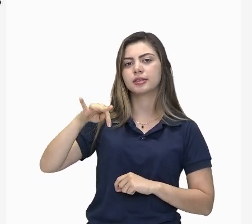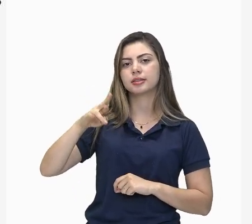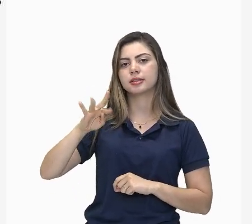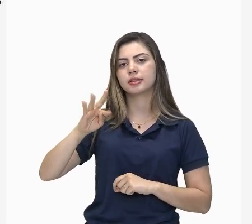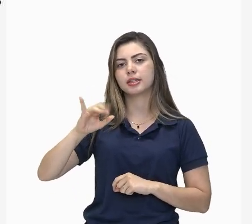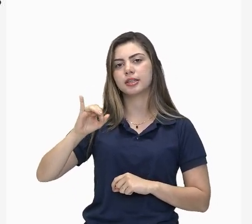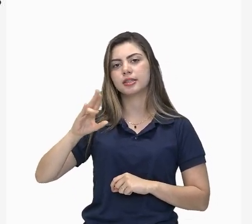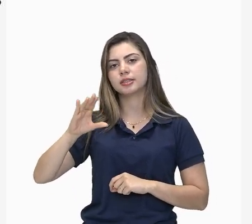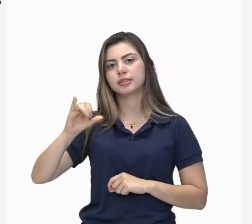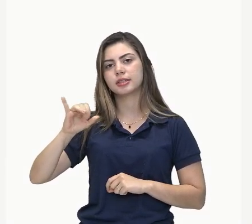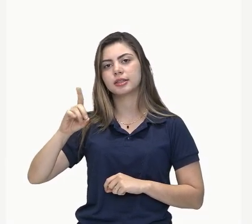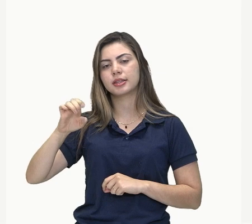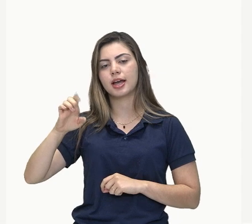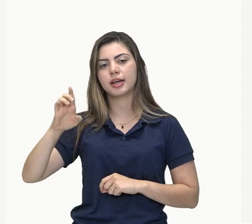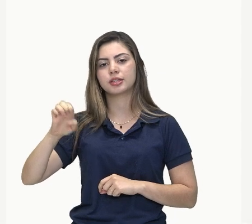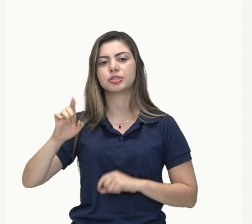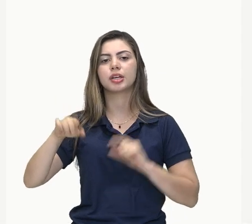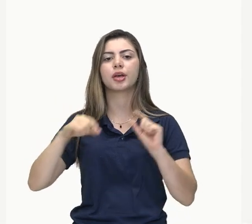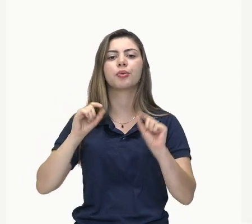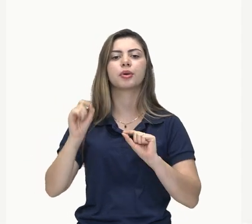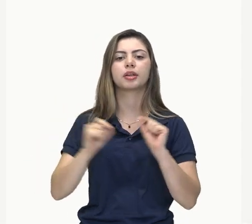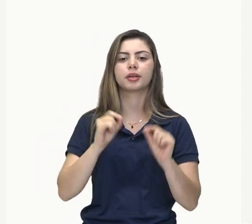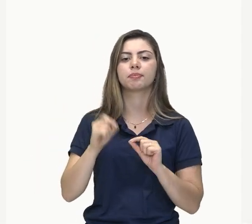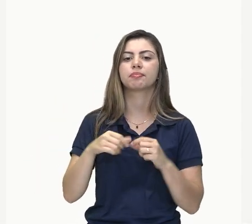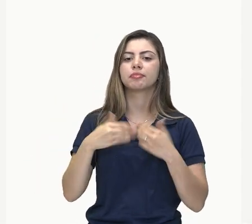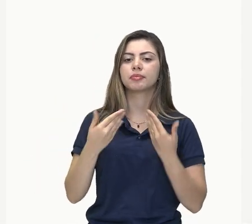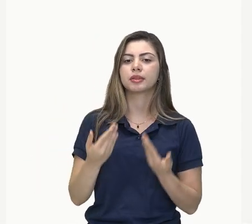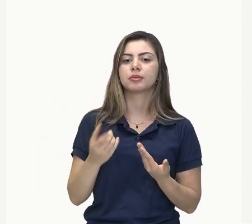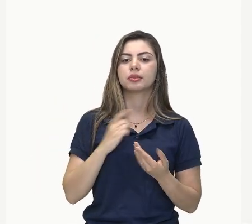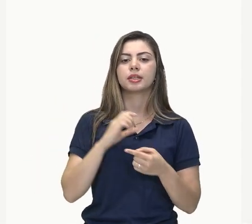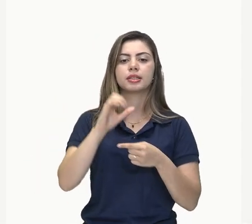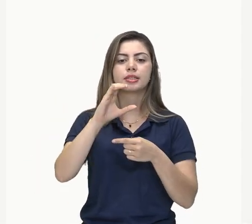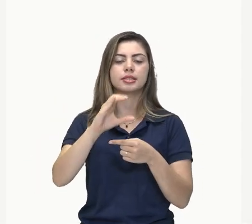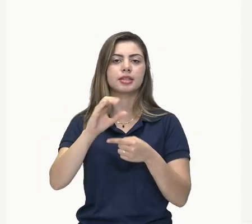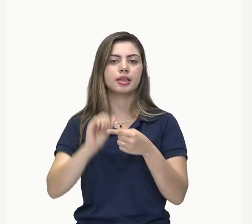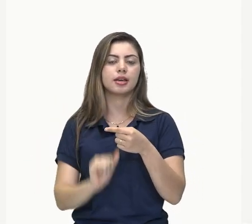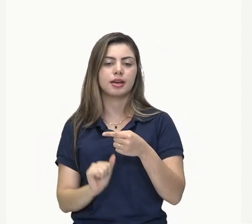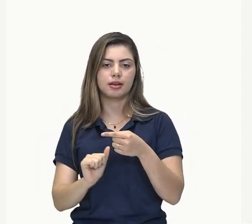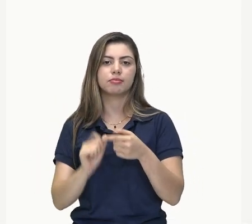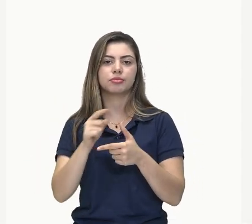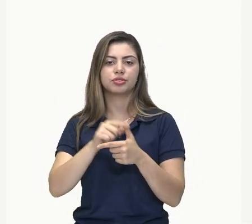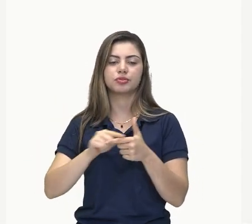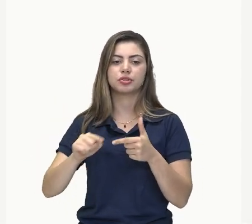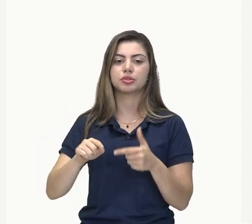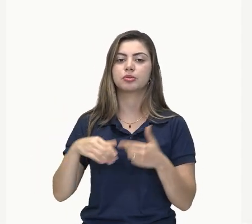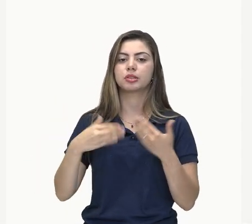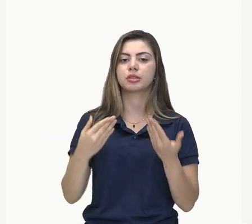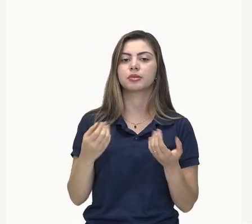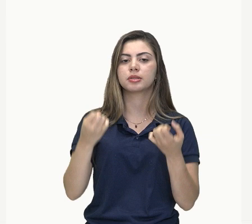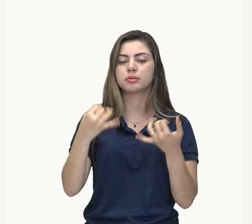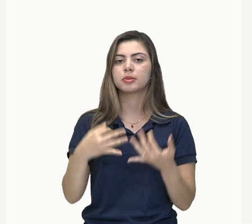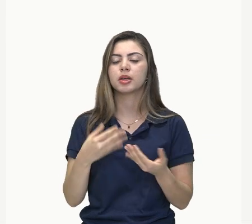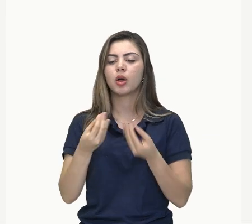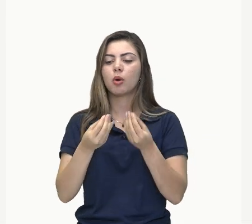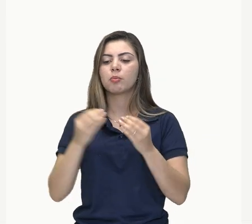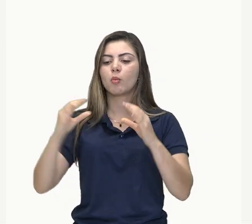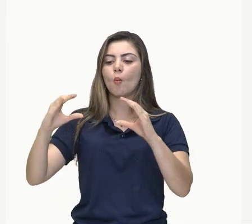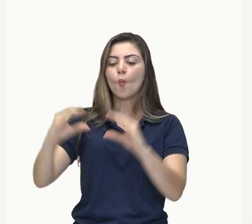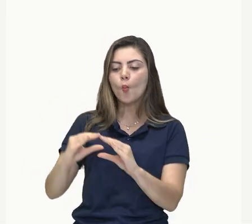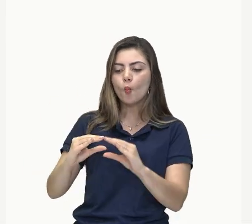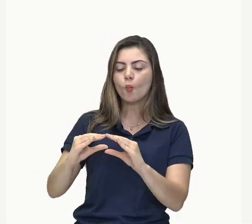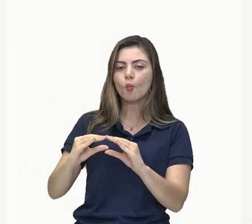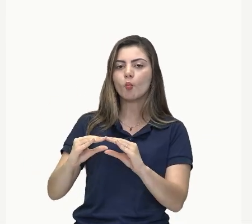é a divisão do C sobre A, e ele diz aí pra gente o quão achatada é a